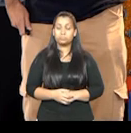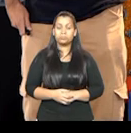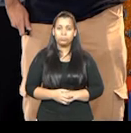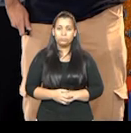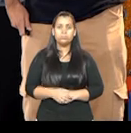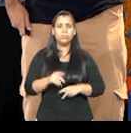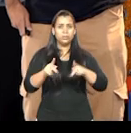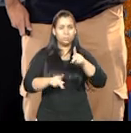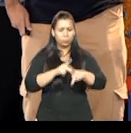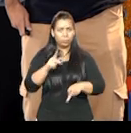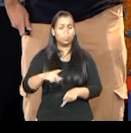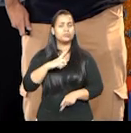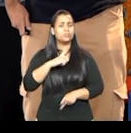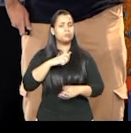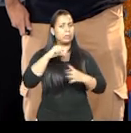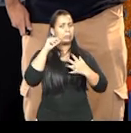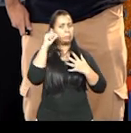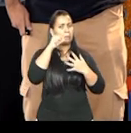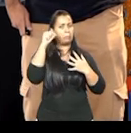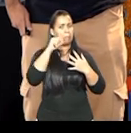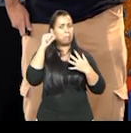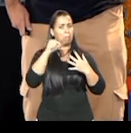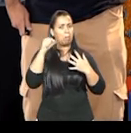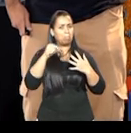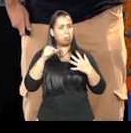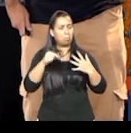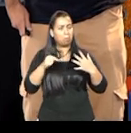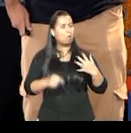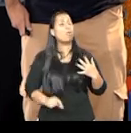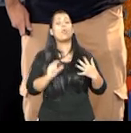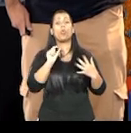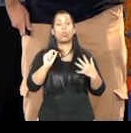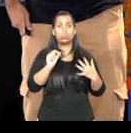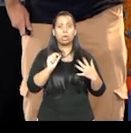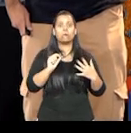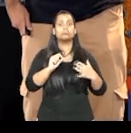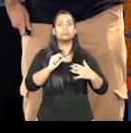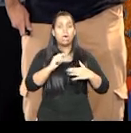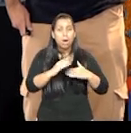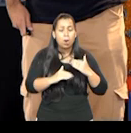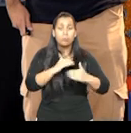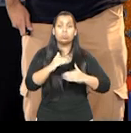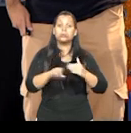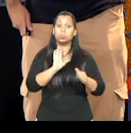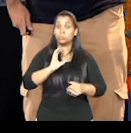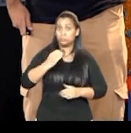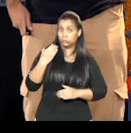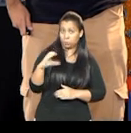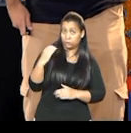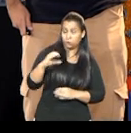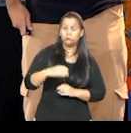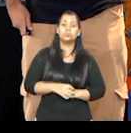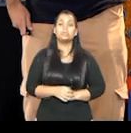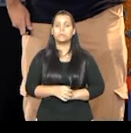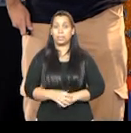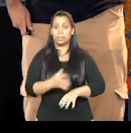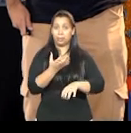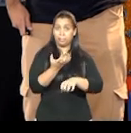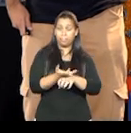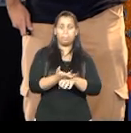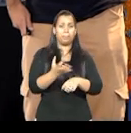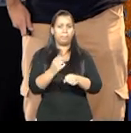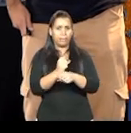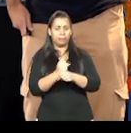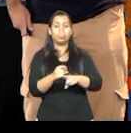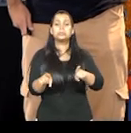Os seus povos tiveram várias produções científicas, principalmente dentro das áreas da matemática, da medicina e também